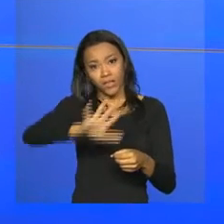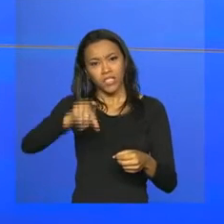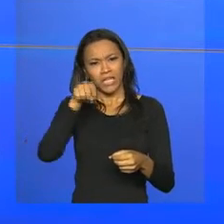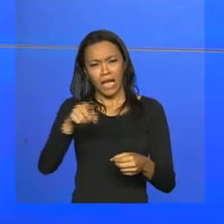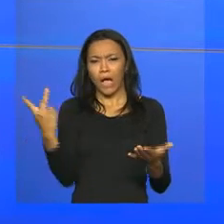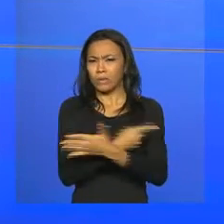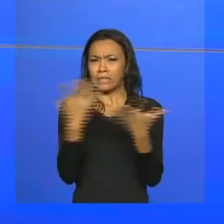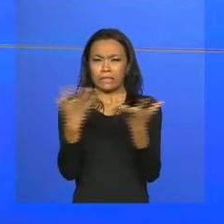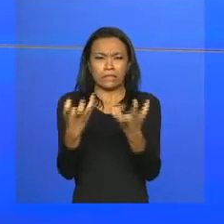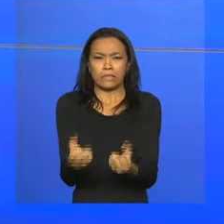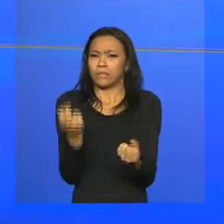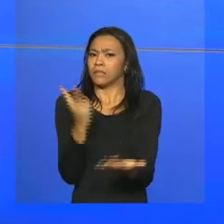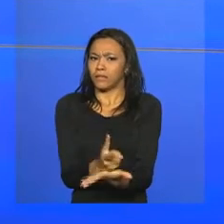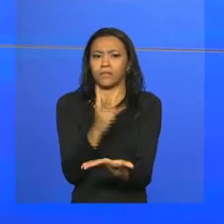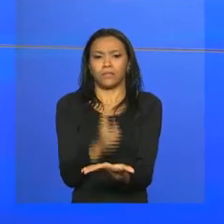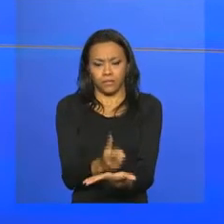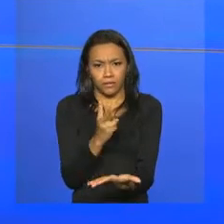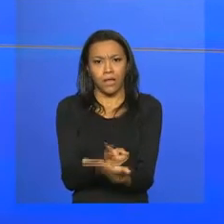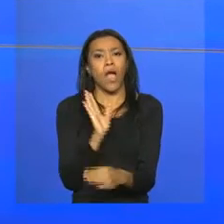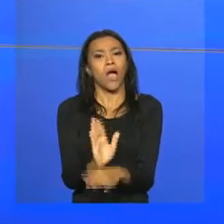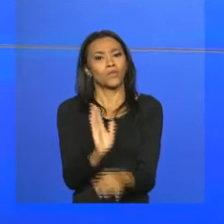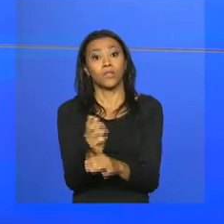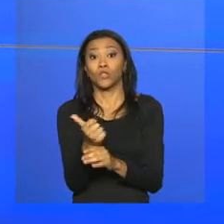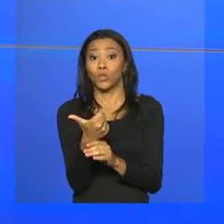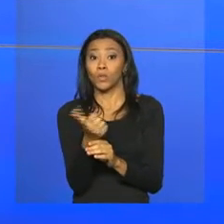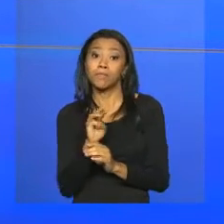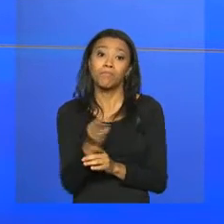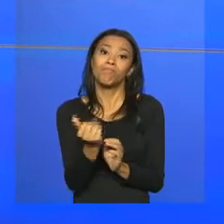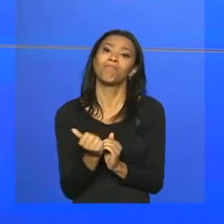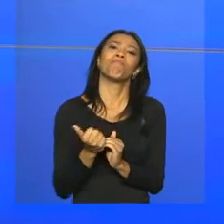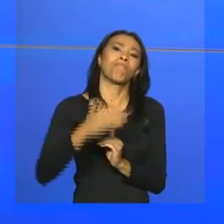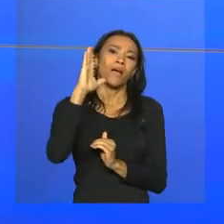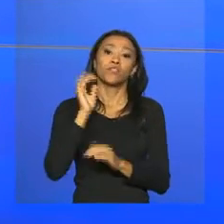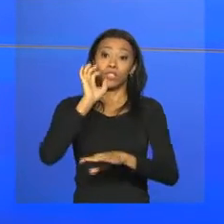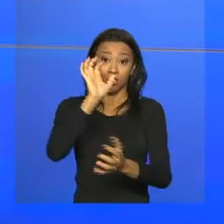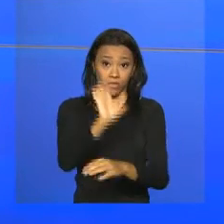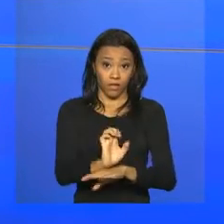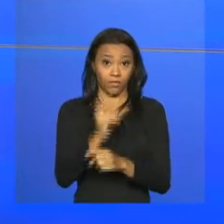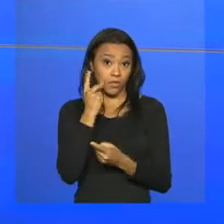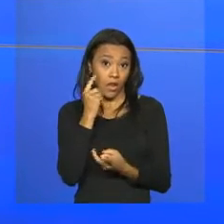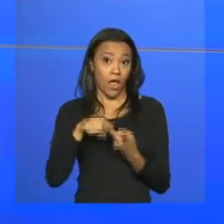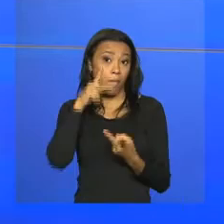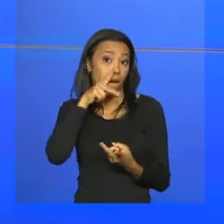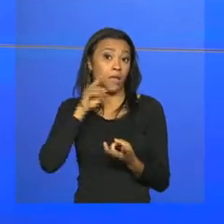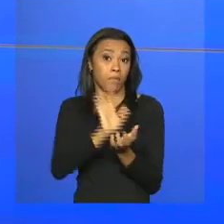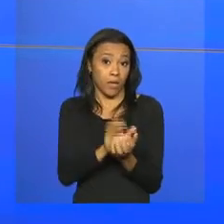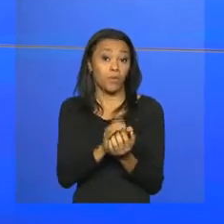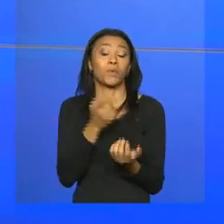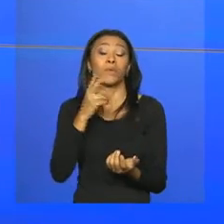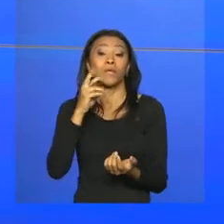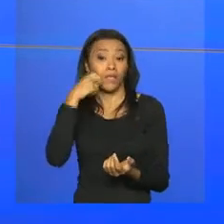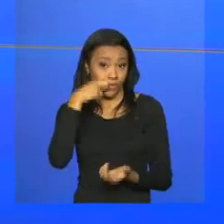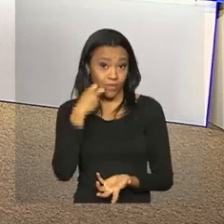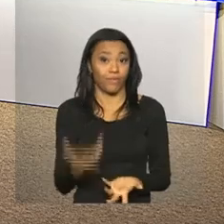estiagem ocorre freqüentemente beneficiando mais de 12 milhões de habitantes nos estados do ceará paraíba pernambuco e rio